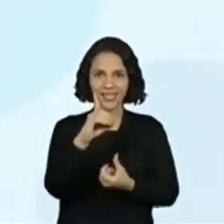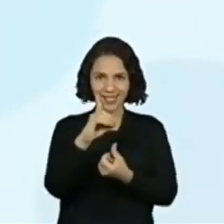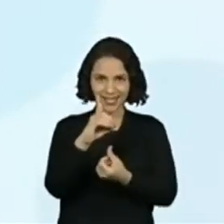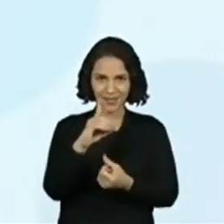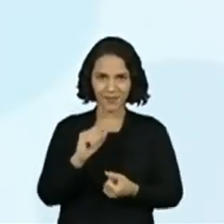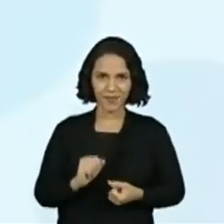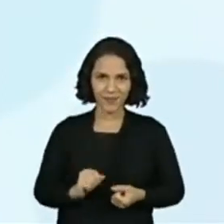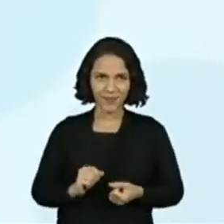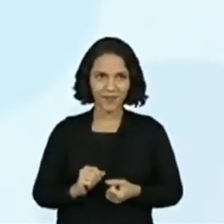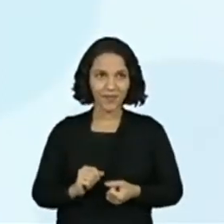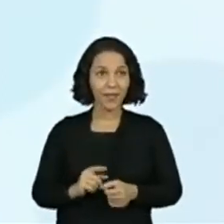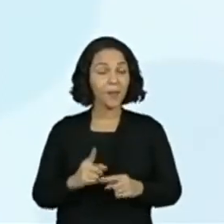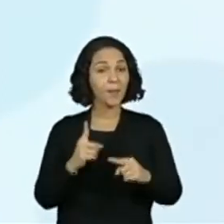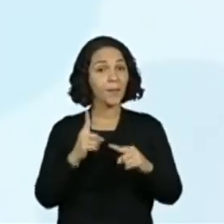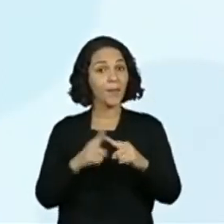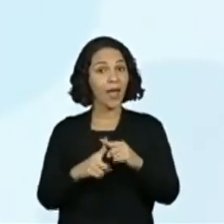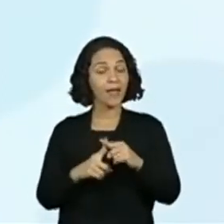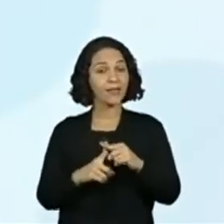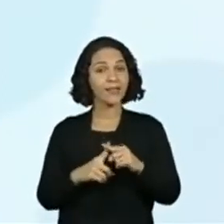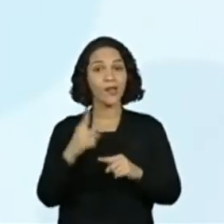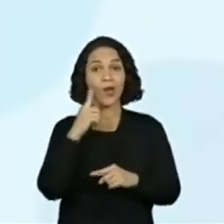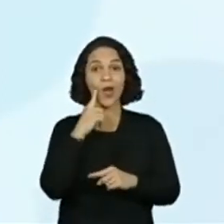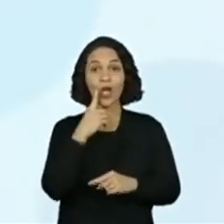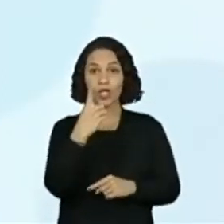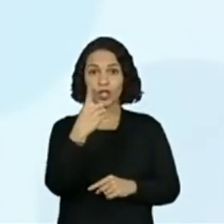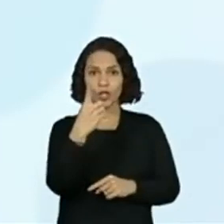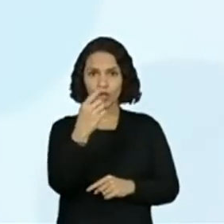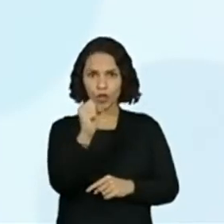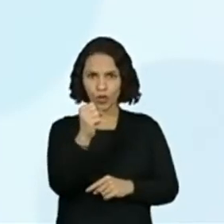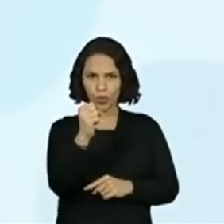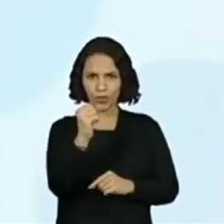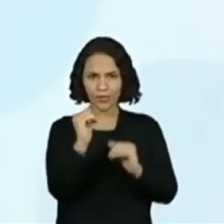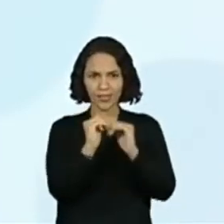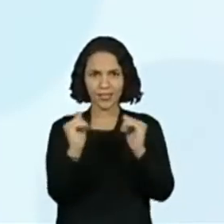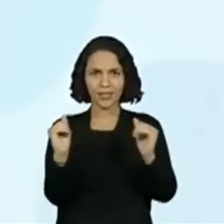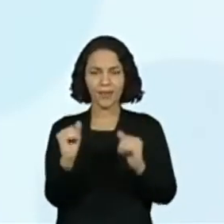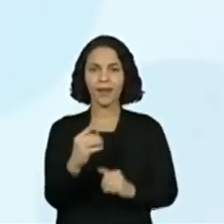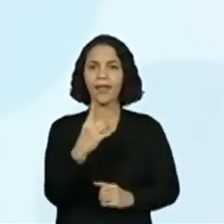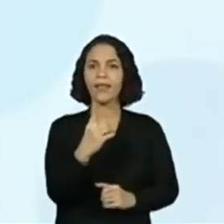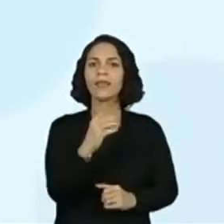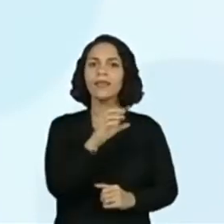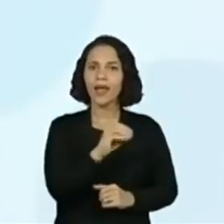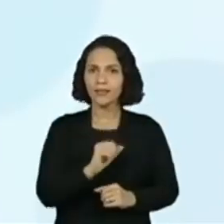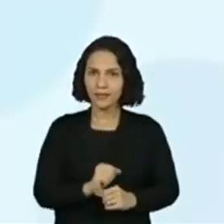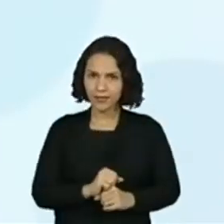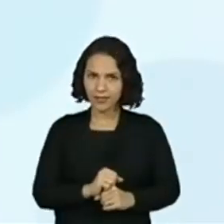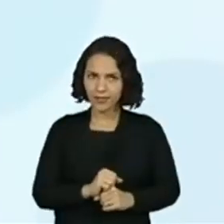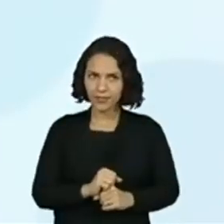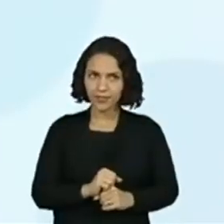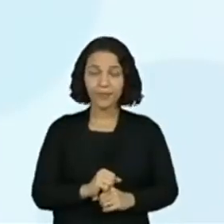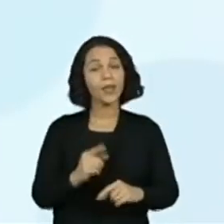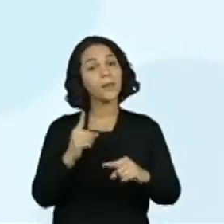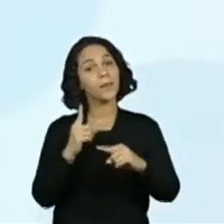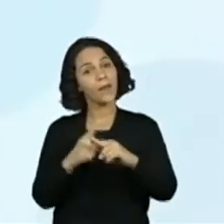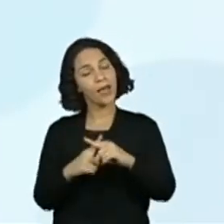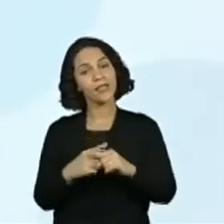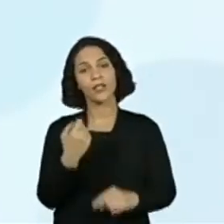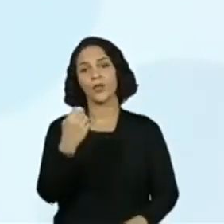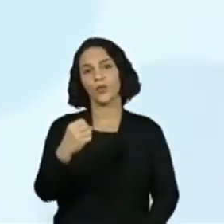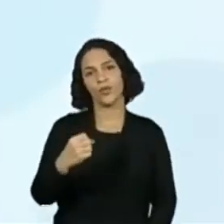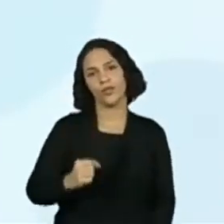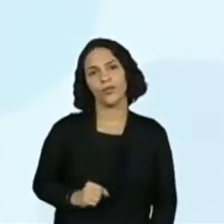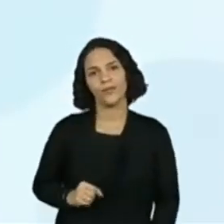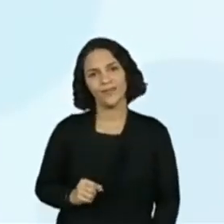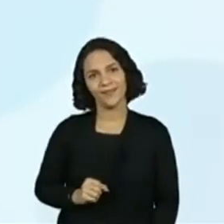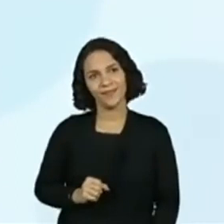Mais 10. Do 18, eu vou pegar 10. Isso. Mais 8